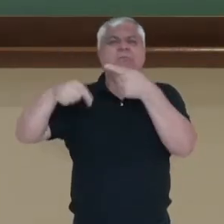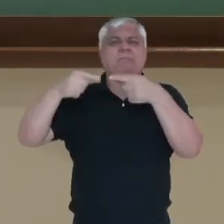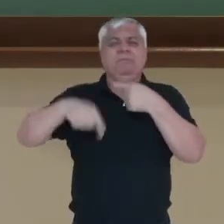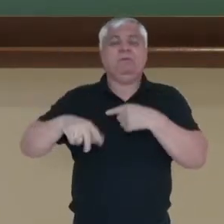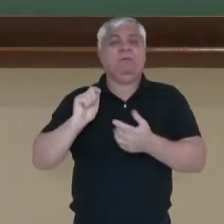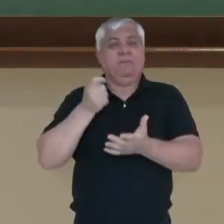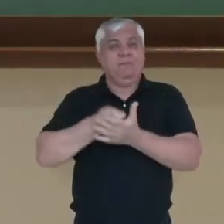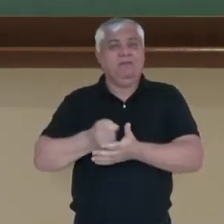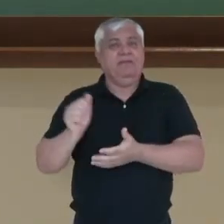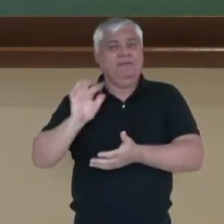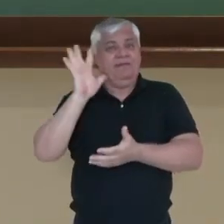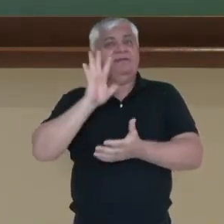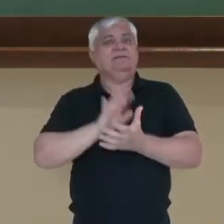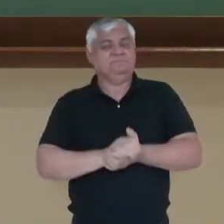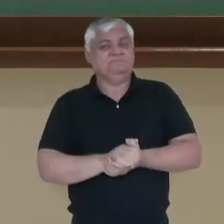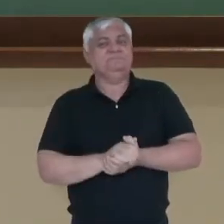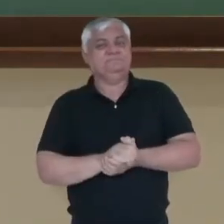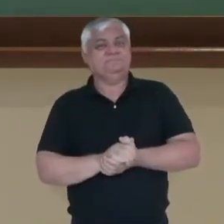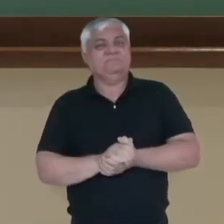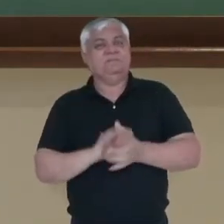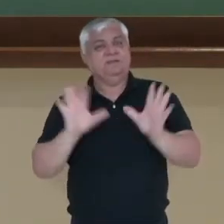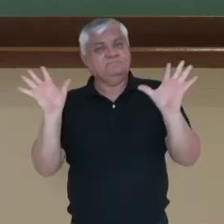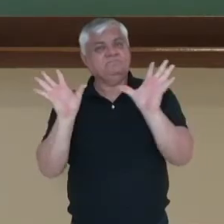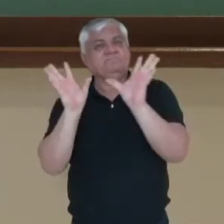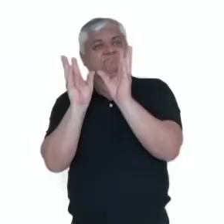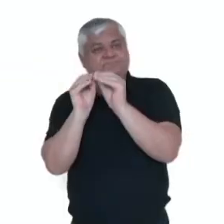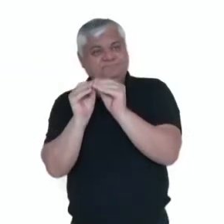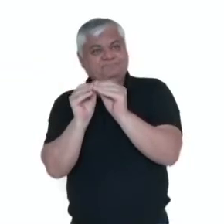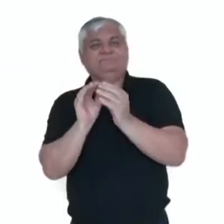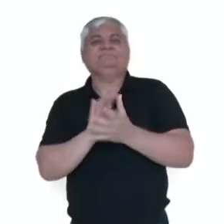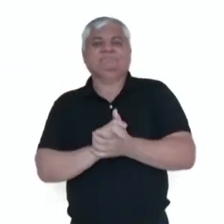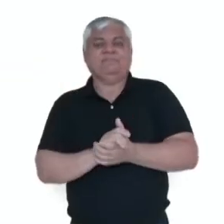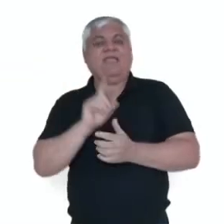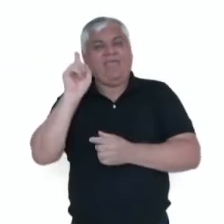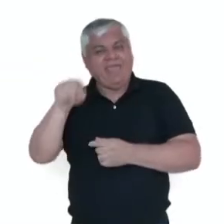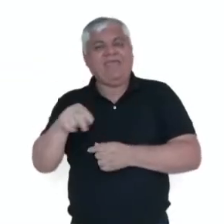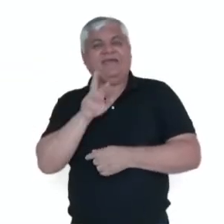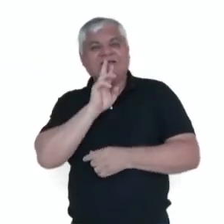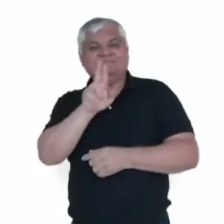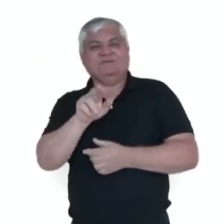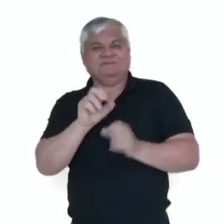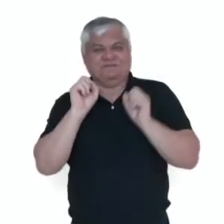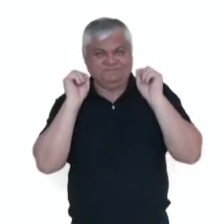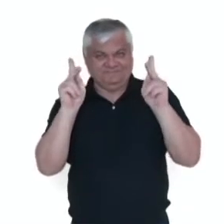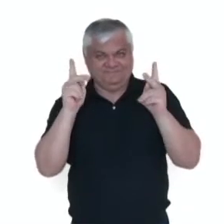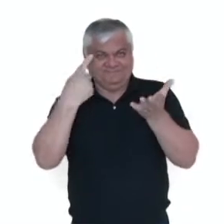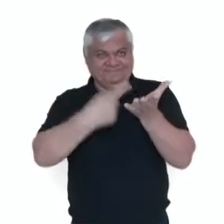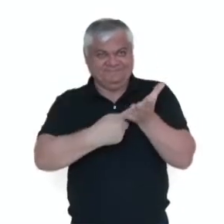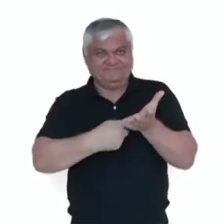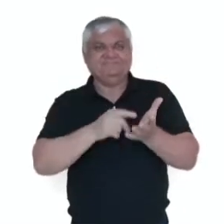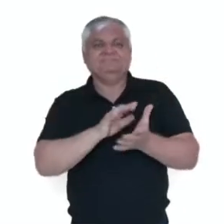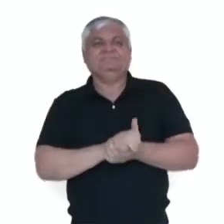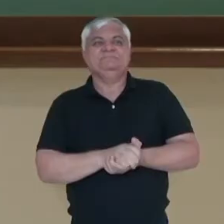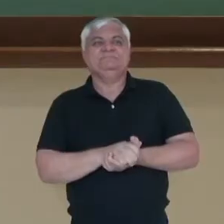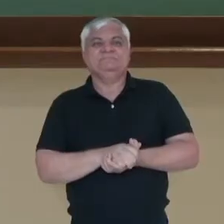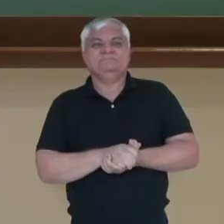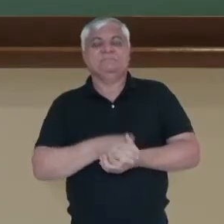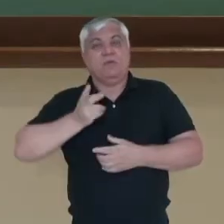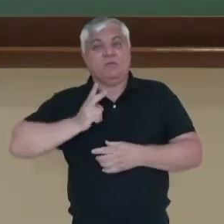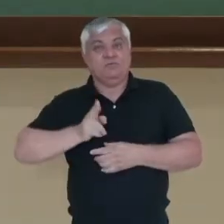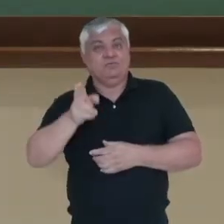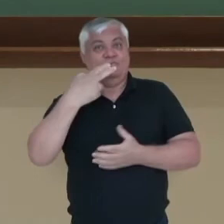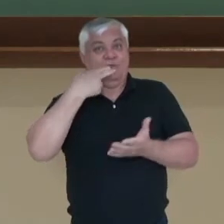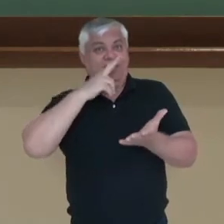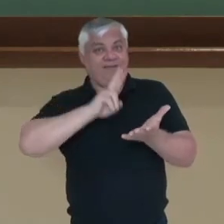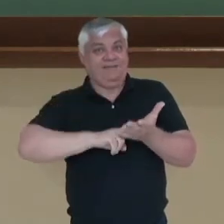custo. Então, resumidamente, né, é essa a resposta. Combinado? Seguimos com